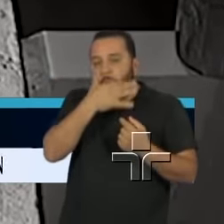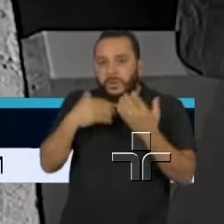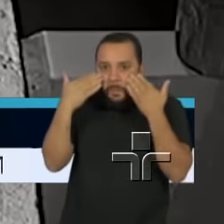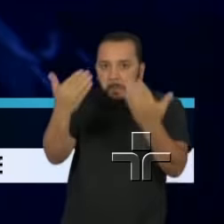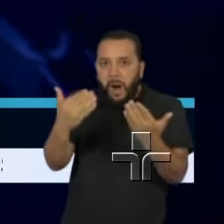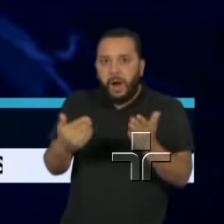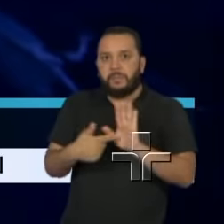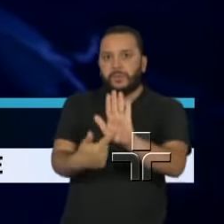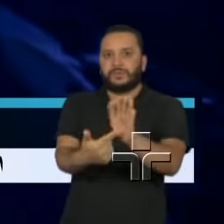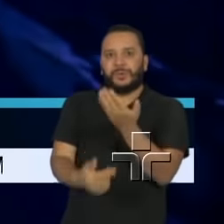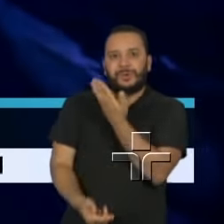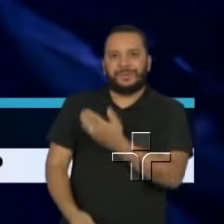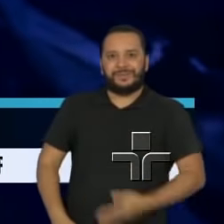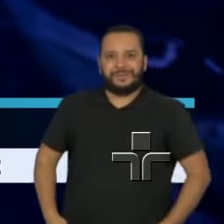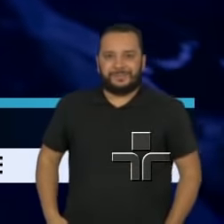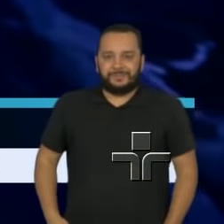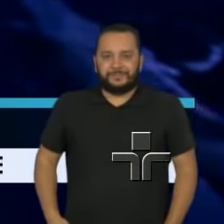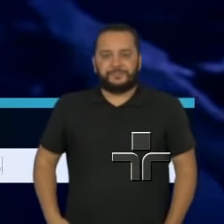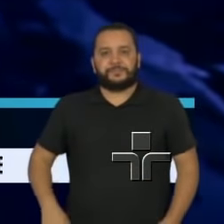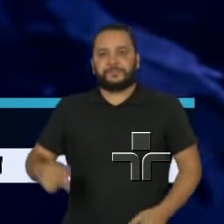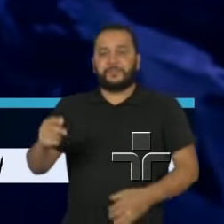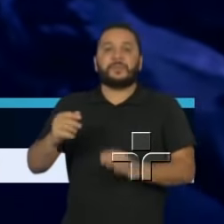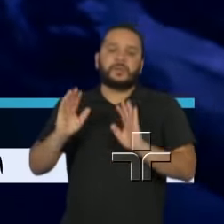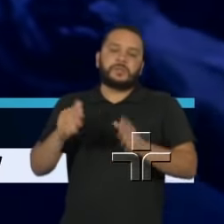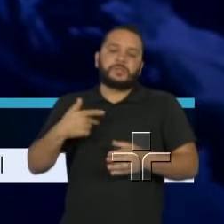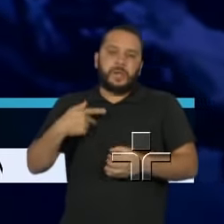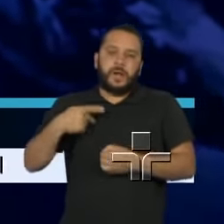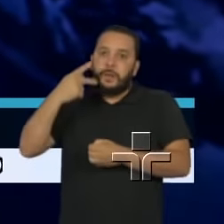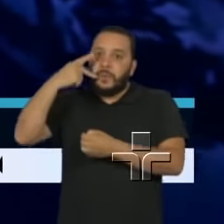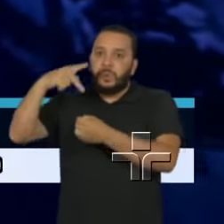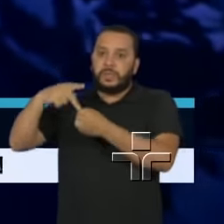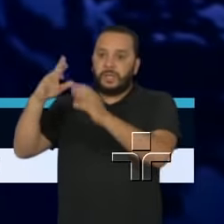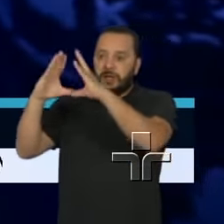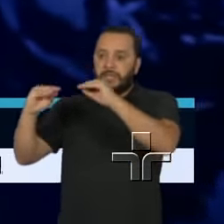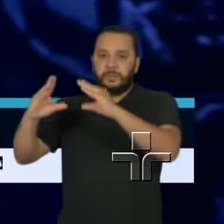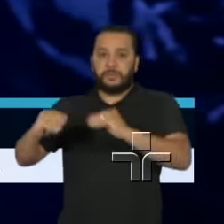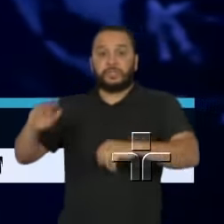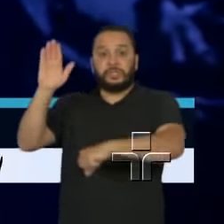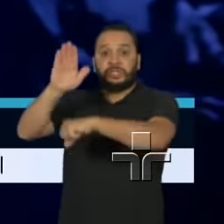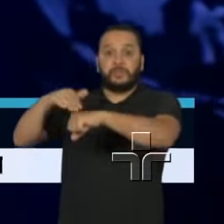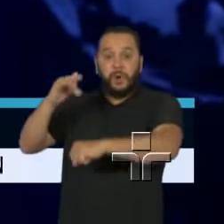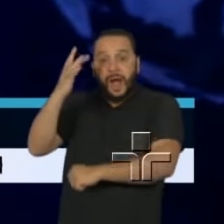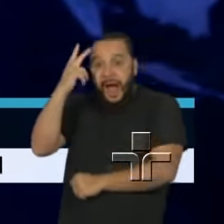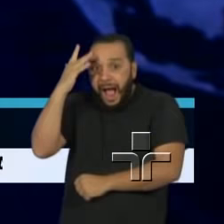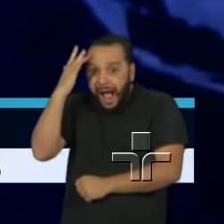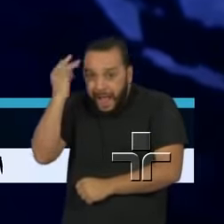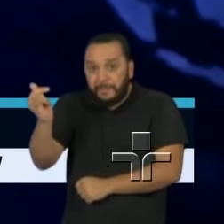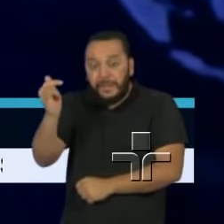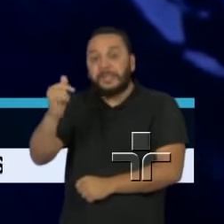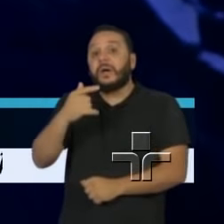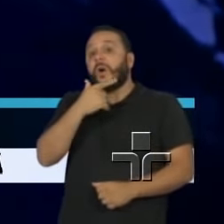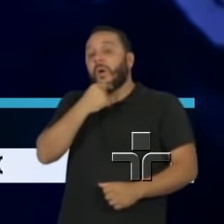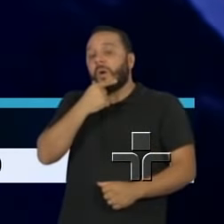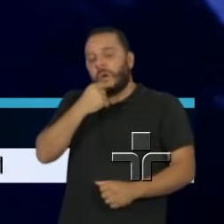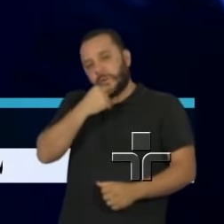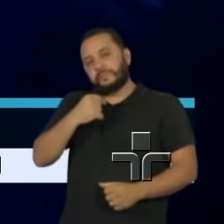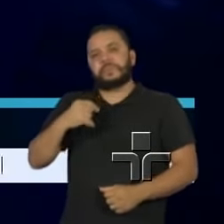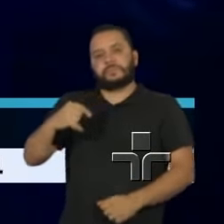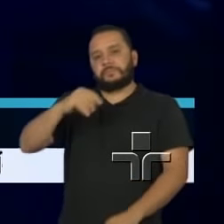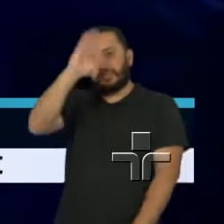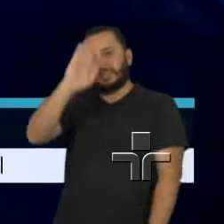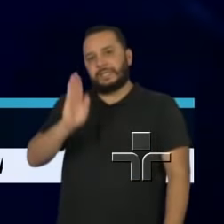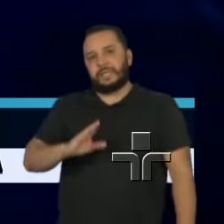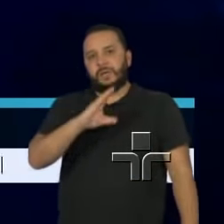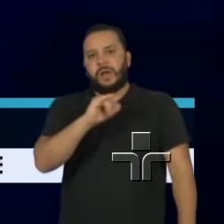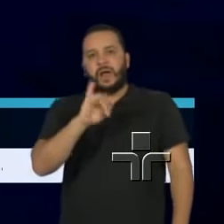descoberto. A Procuradoria-Geral do Líbano convocou para amanhã um depoimento com um brasileiro que era chefe do grupo Nissan-Renault,